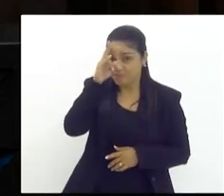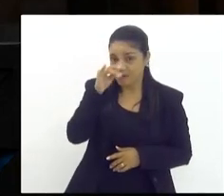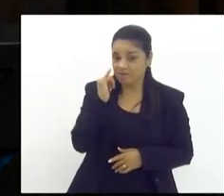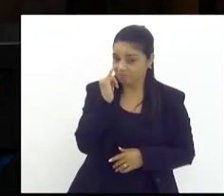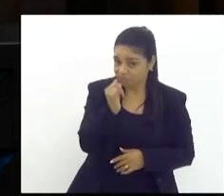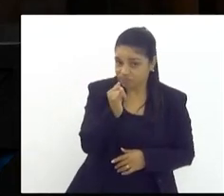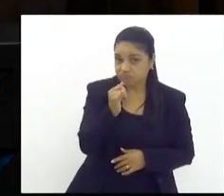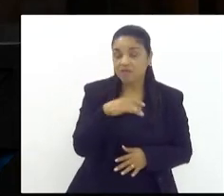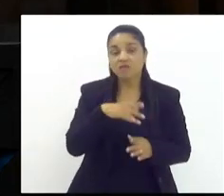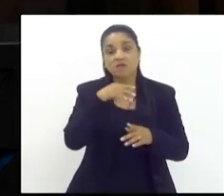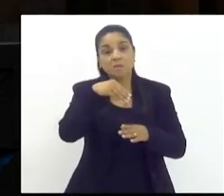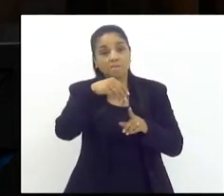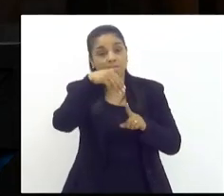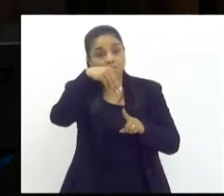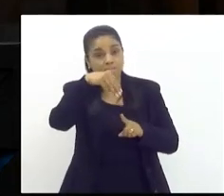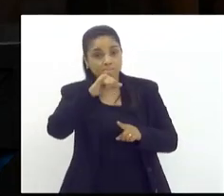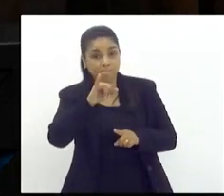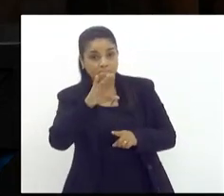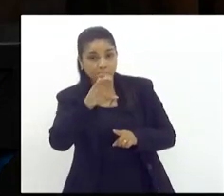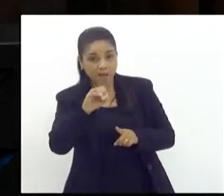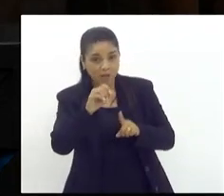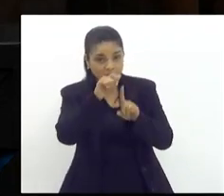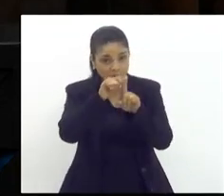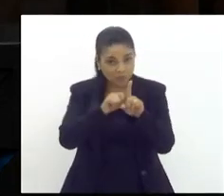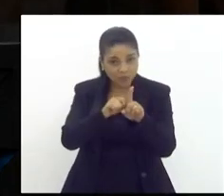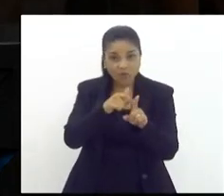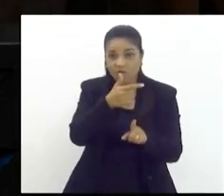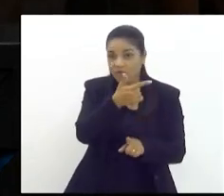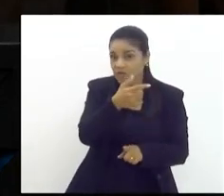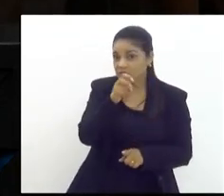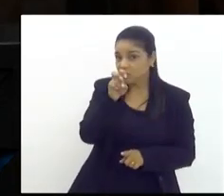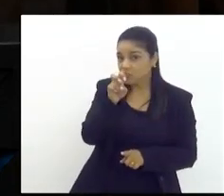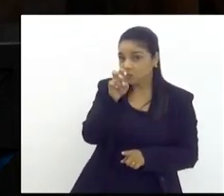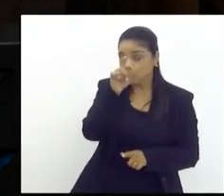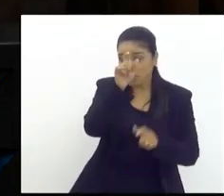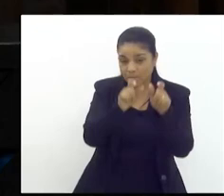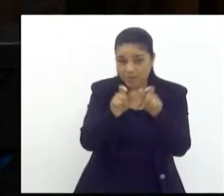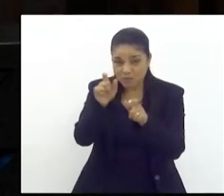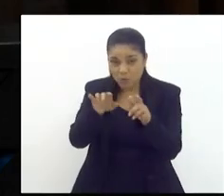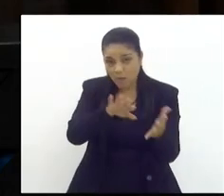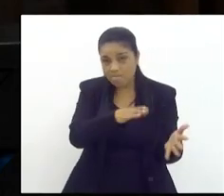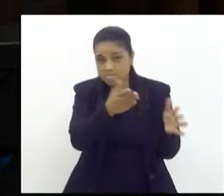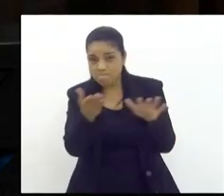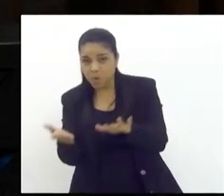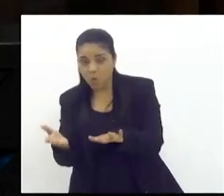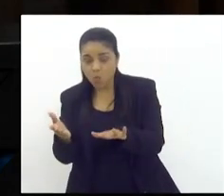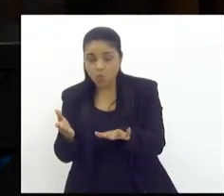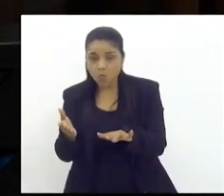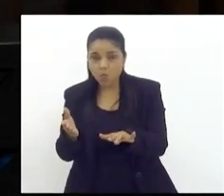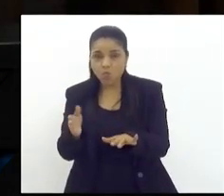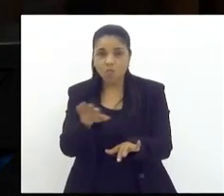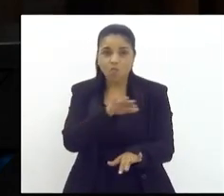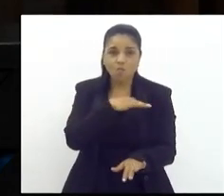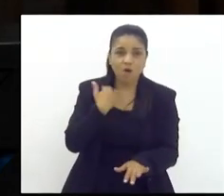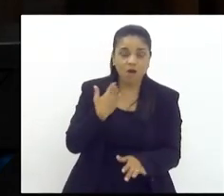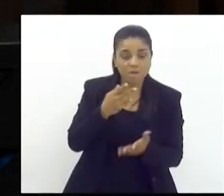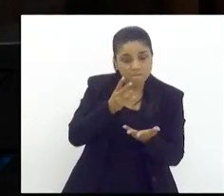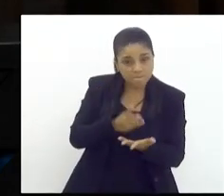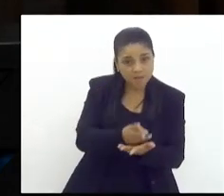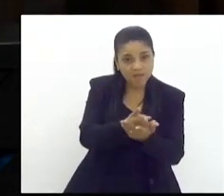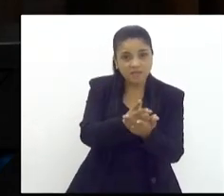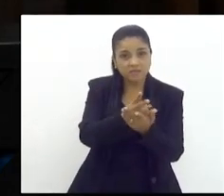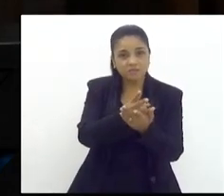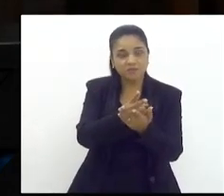do ano passado foram 25 pessoas mortas também no mesmo lugar no Complexo da